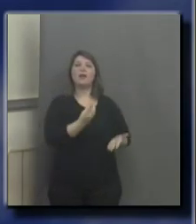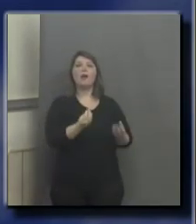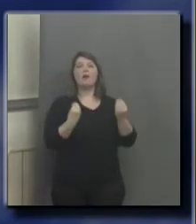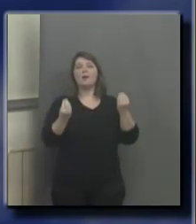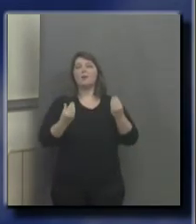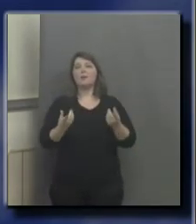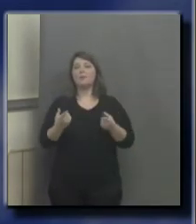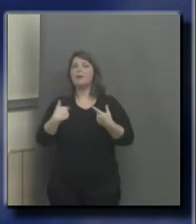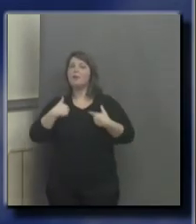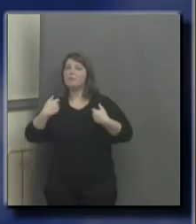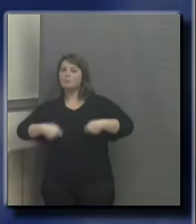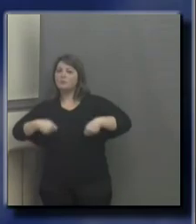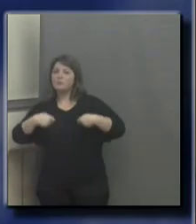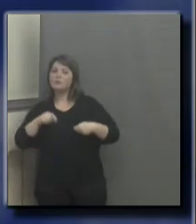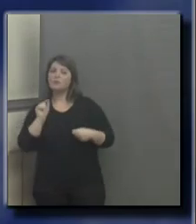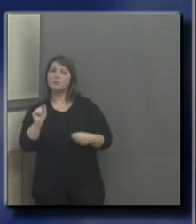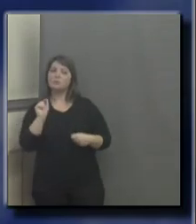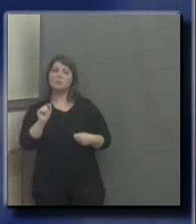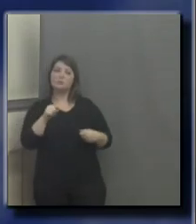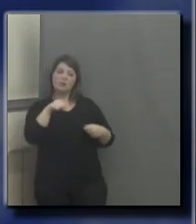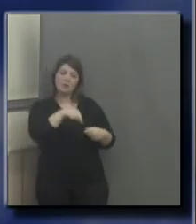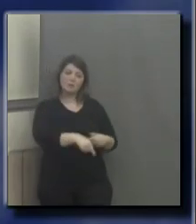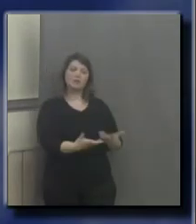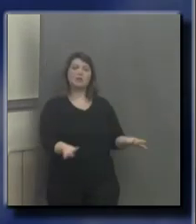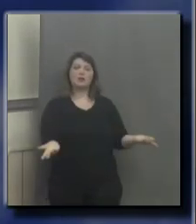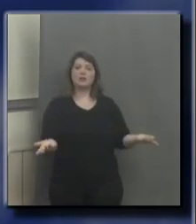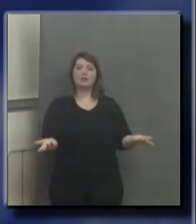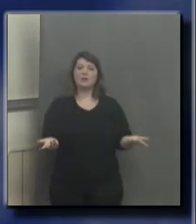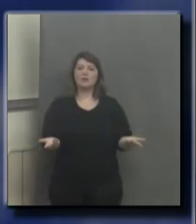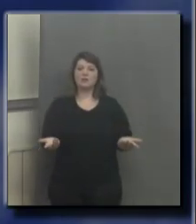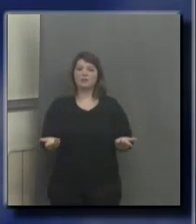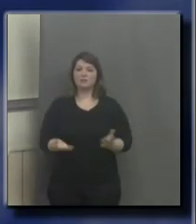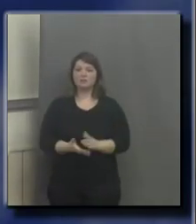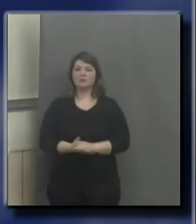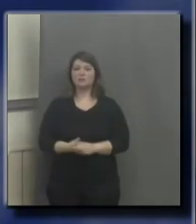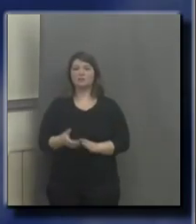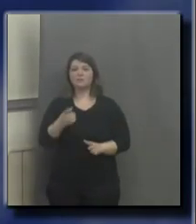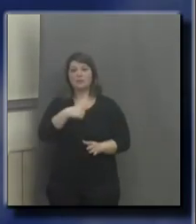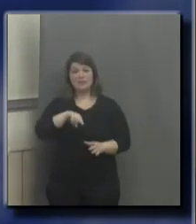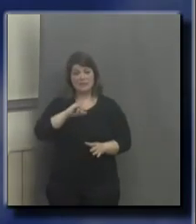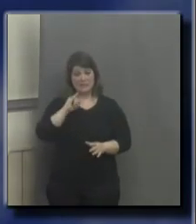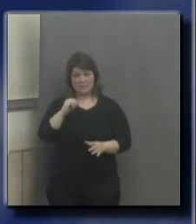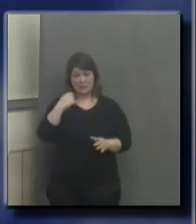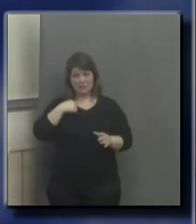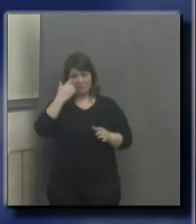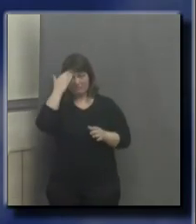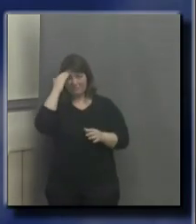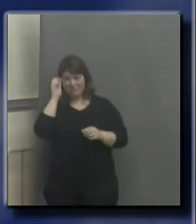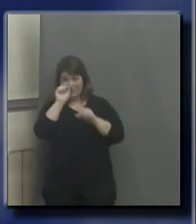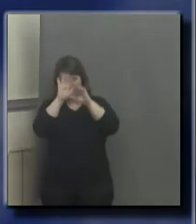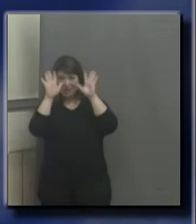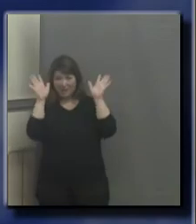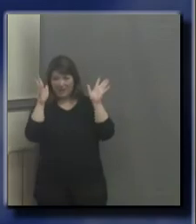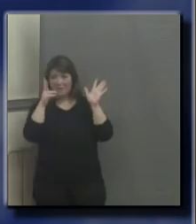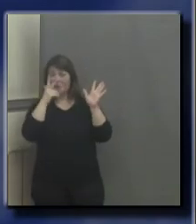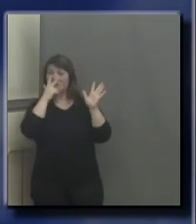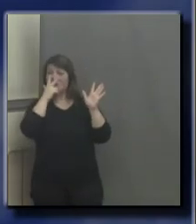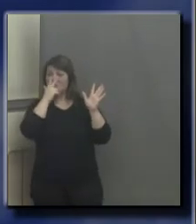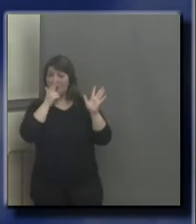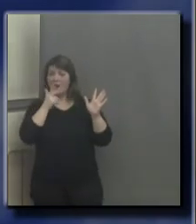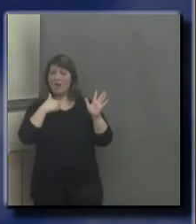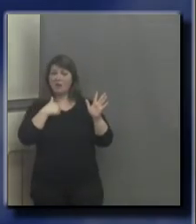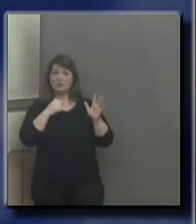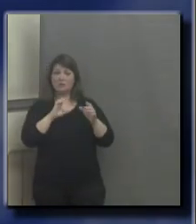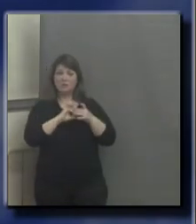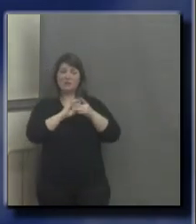que é que eu preciso fazer para chegar aqui? Porque eu acho que, se isso não estiver claro, nós podemos ter um lindo